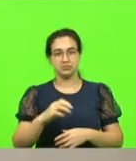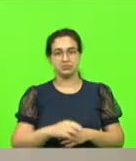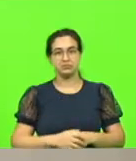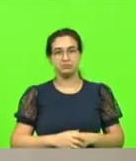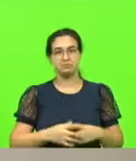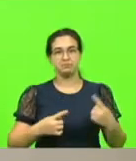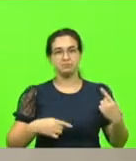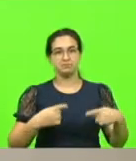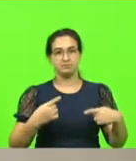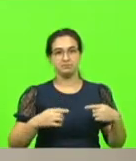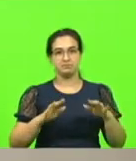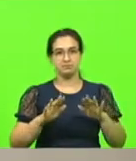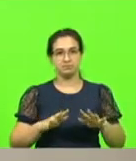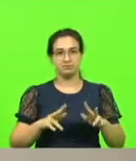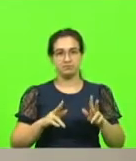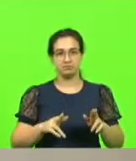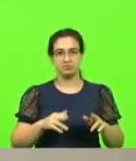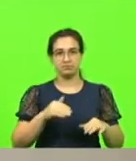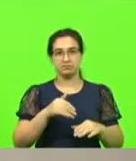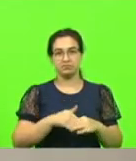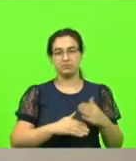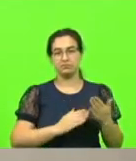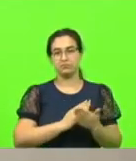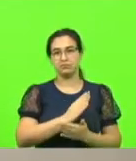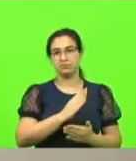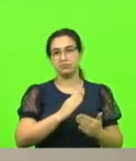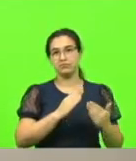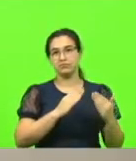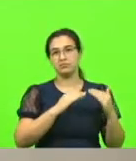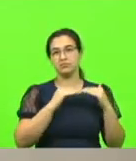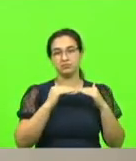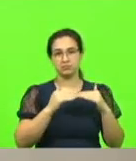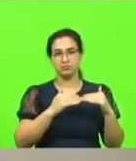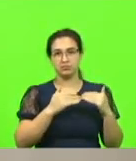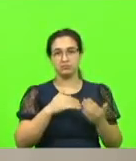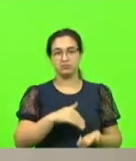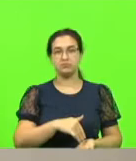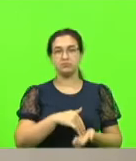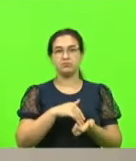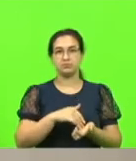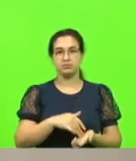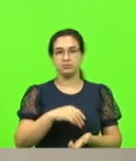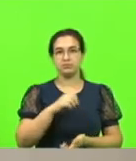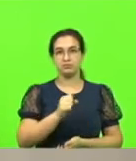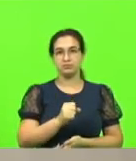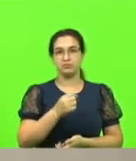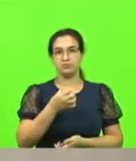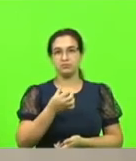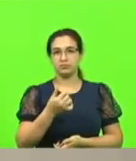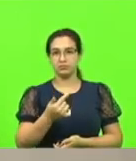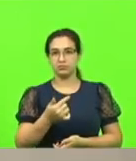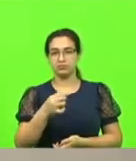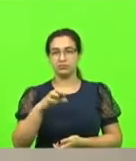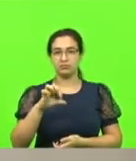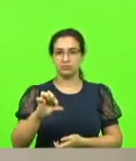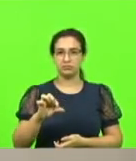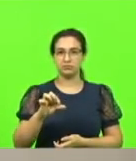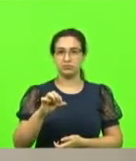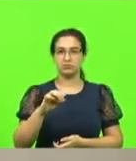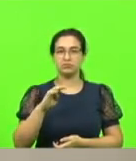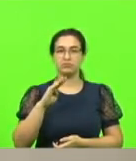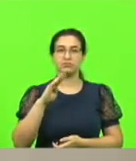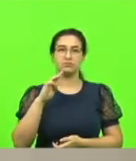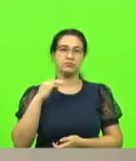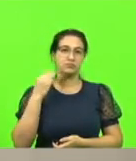que aprovam, permaneçam como se encontram. Aprovado por unanimidade. Moções. Moção 879, autor deputado Márcio